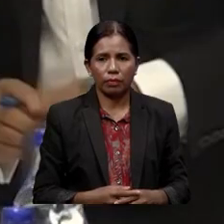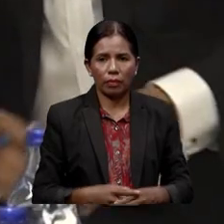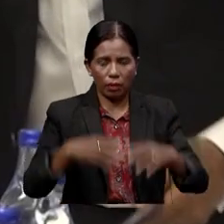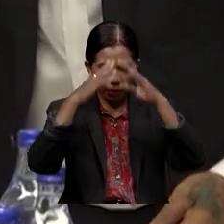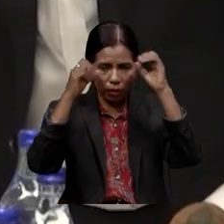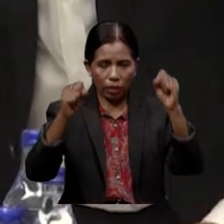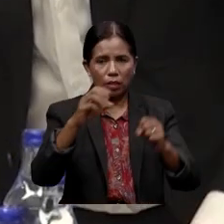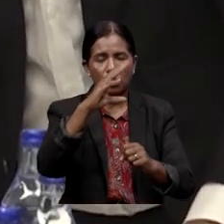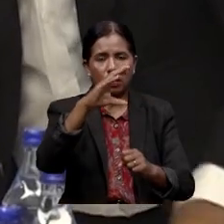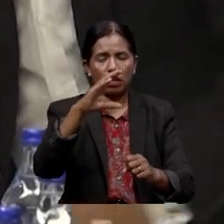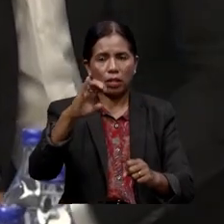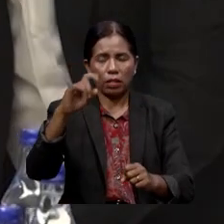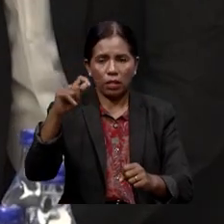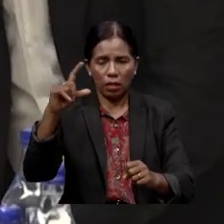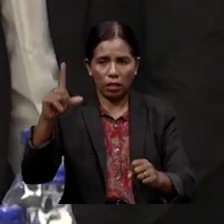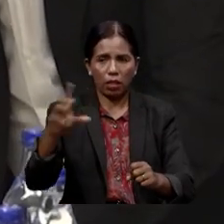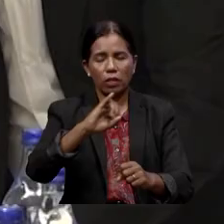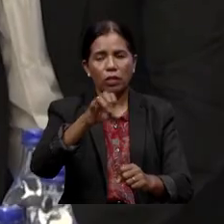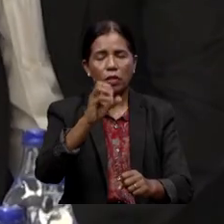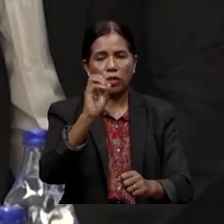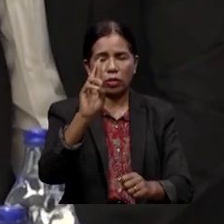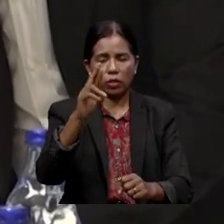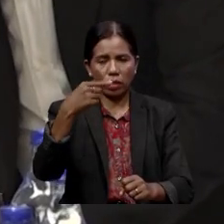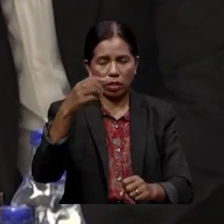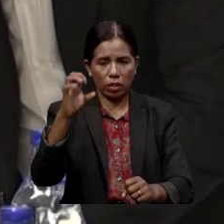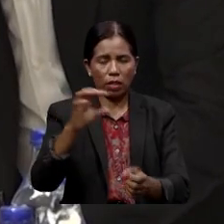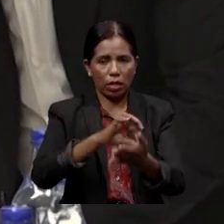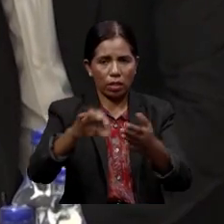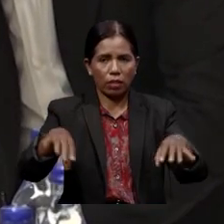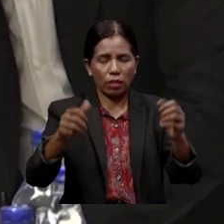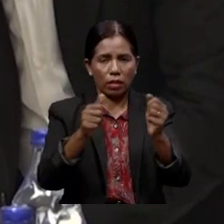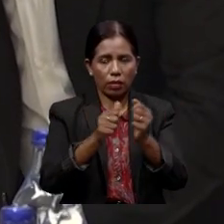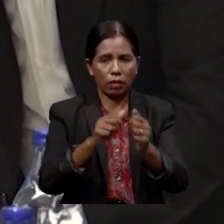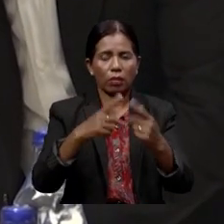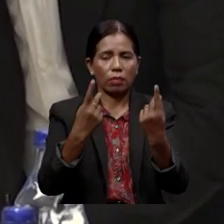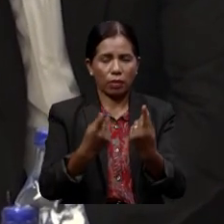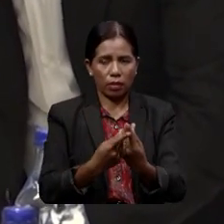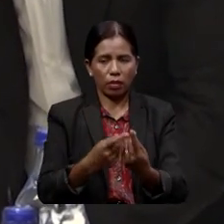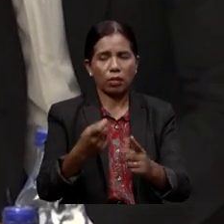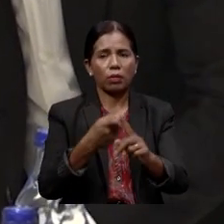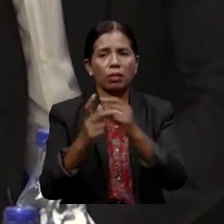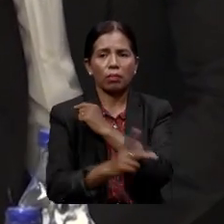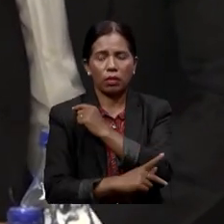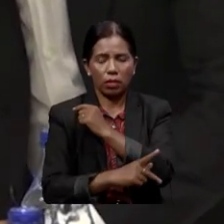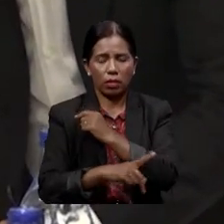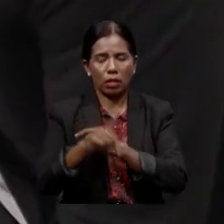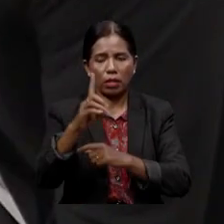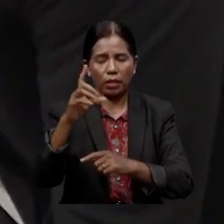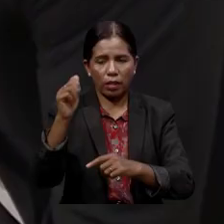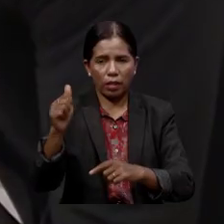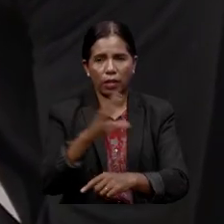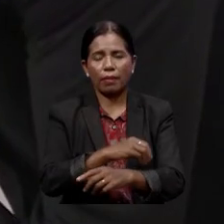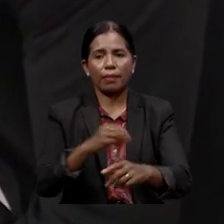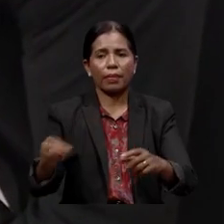Presidente da Câmara de Comércio e Indústria Timor-Leste, Jorge Manuel de Araújo Serrano, assina acordo com a empresa Consultório Portugal, Teleiro LDA, no Gonçalves